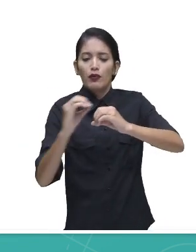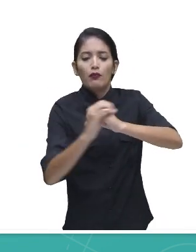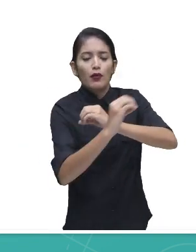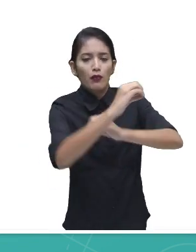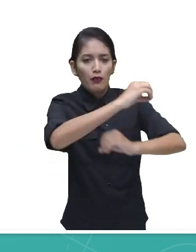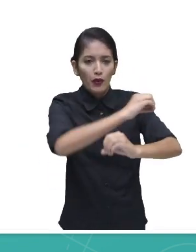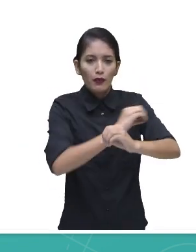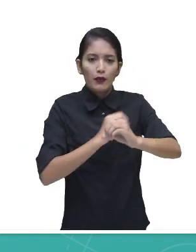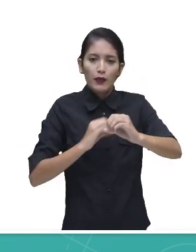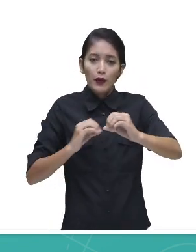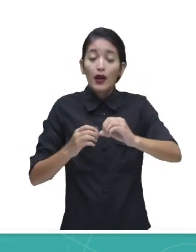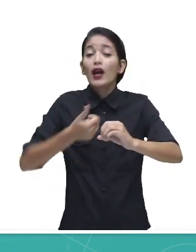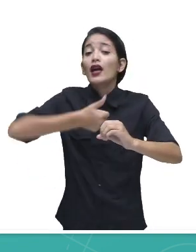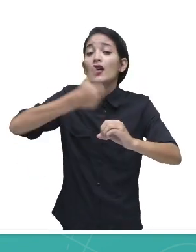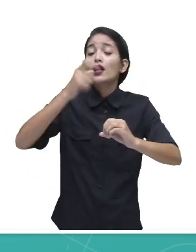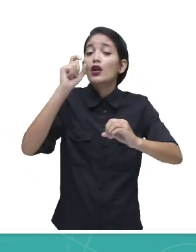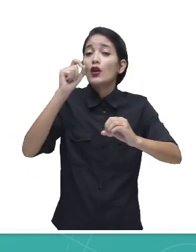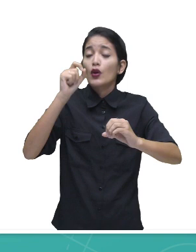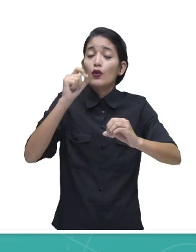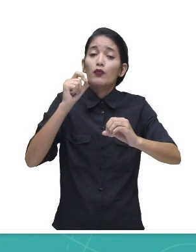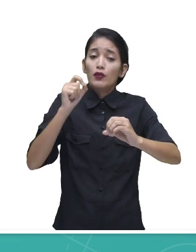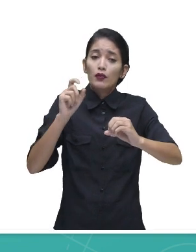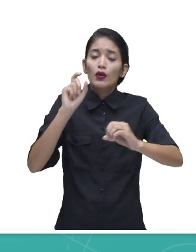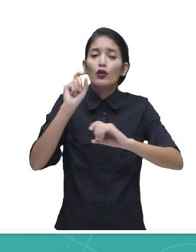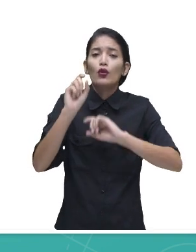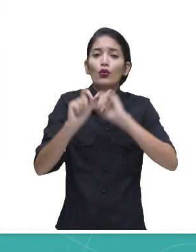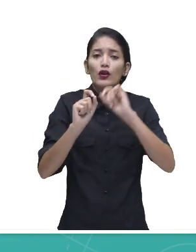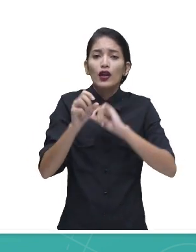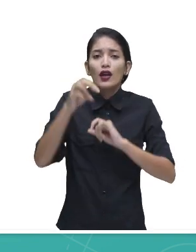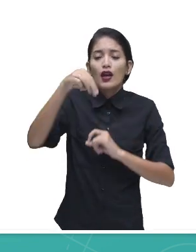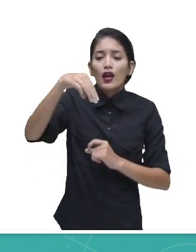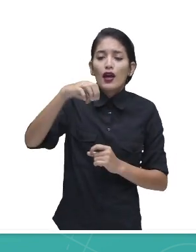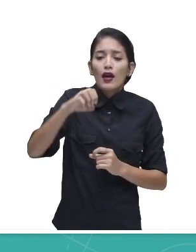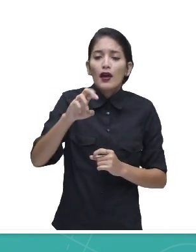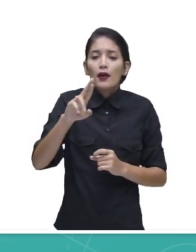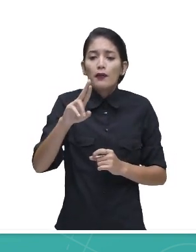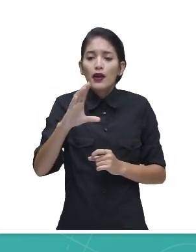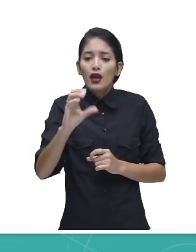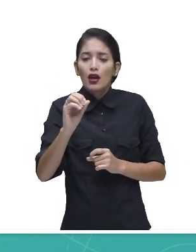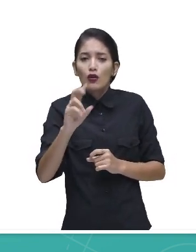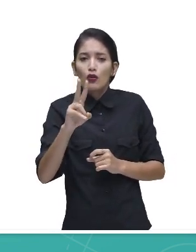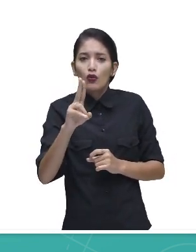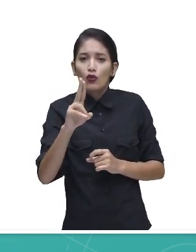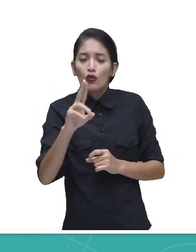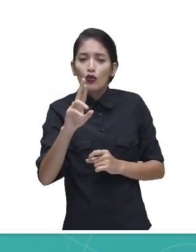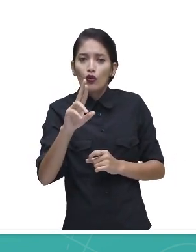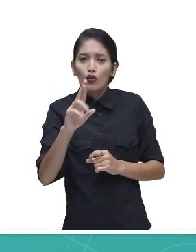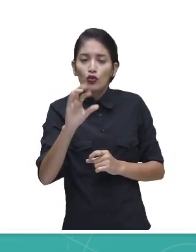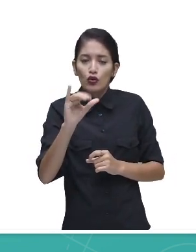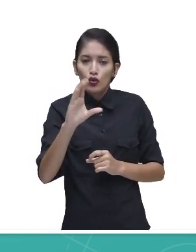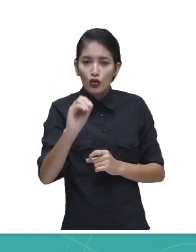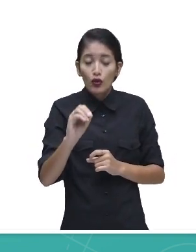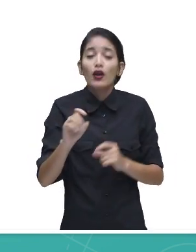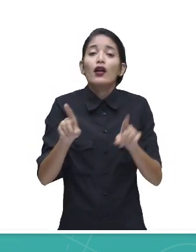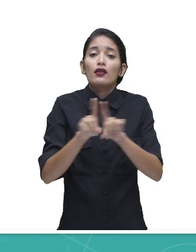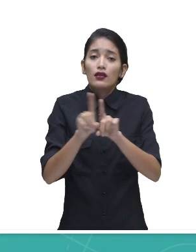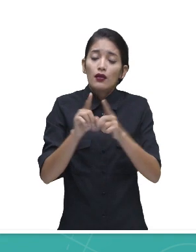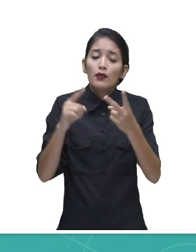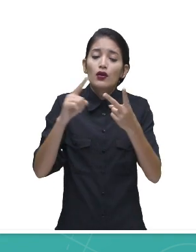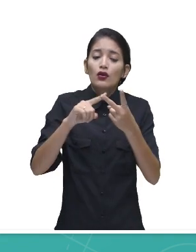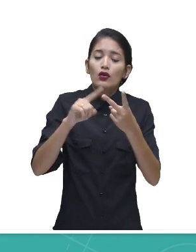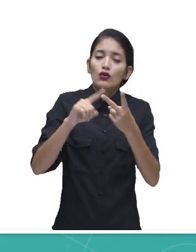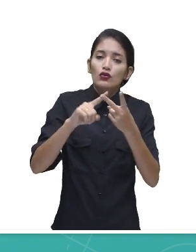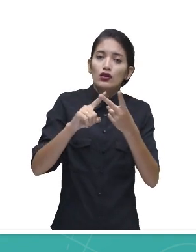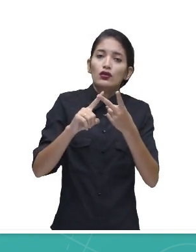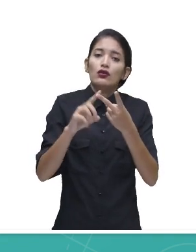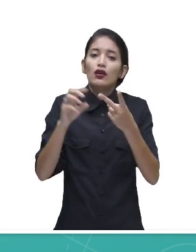Então, o primeiro planeta aqui que orbita é Mercúrio, né? Nós temos Vênus, que é o segundo, e nós estamos